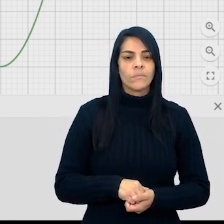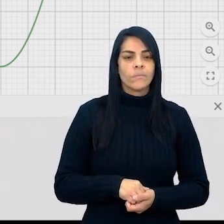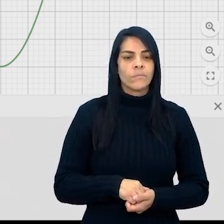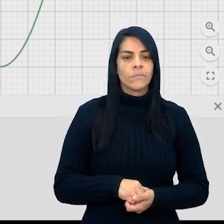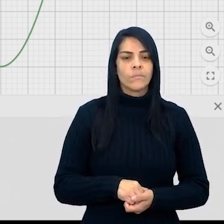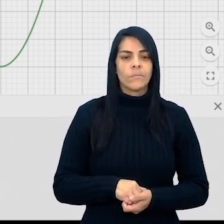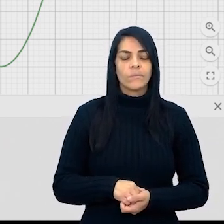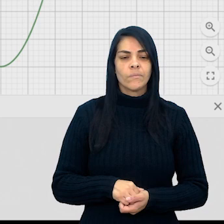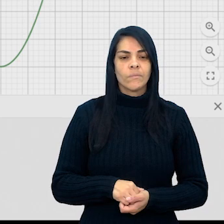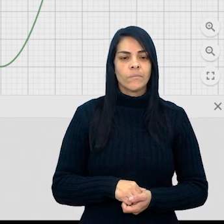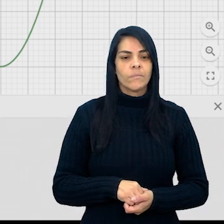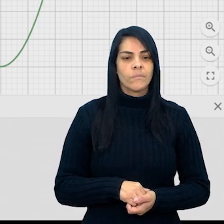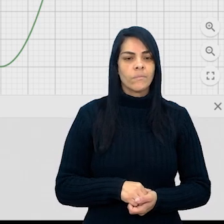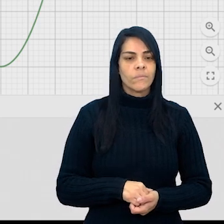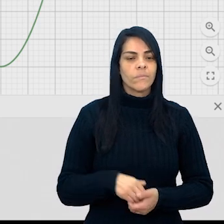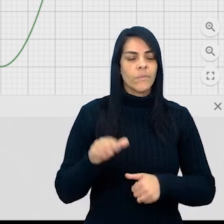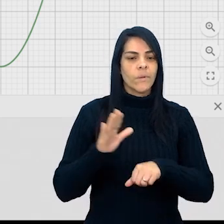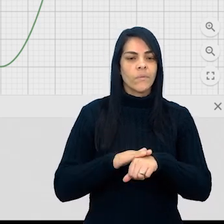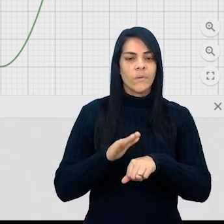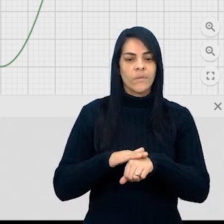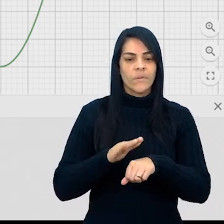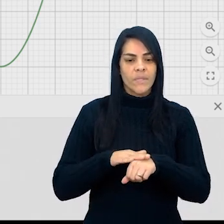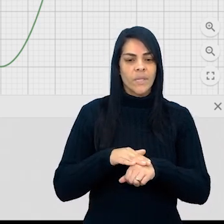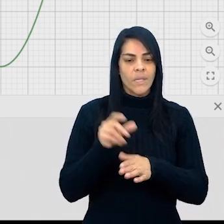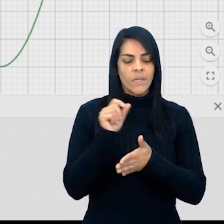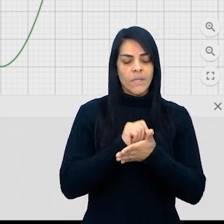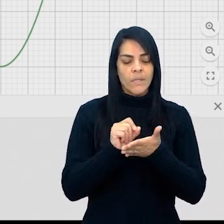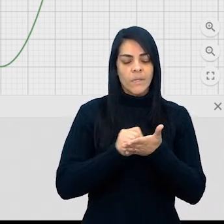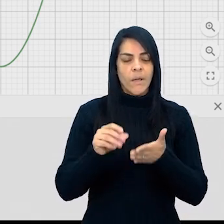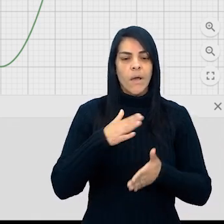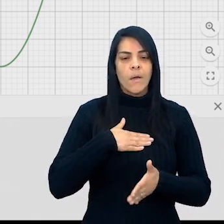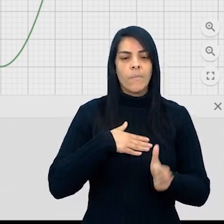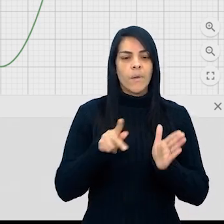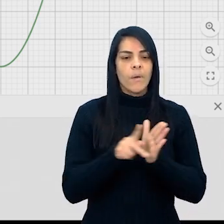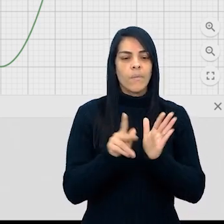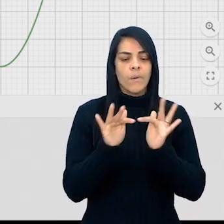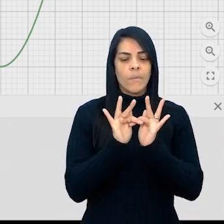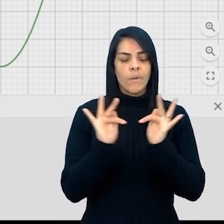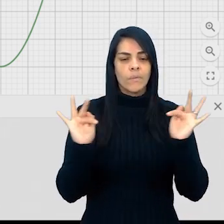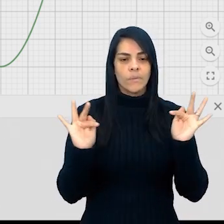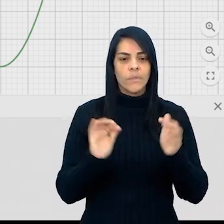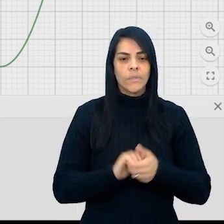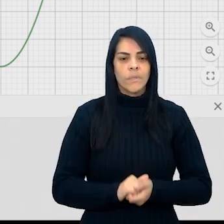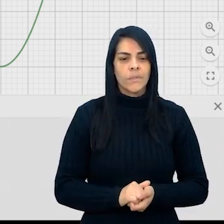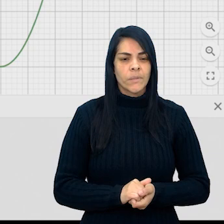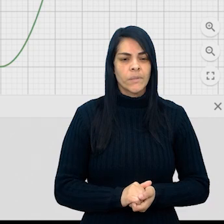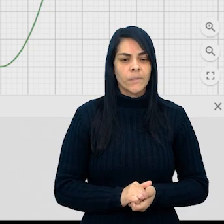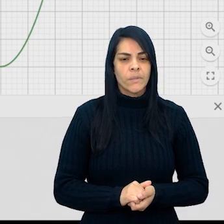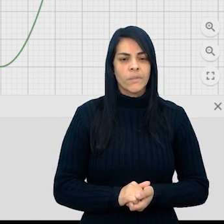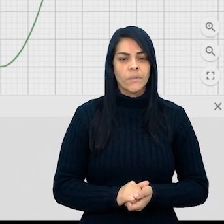vou realizar aí, vou escrever a minha função, tá?